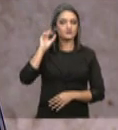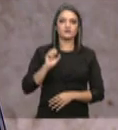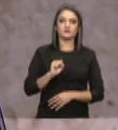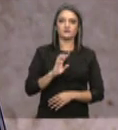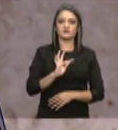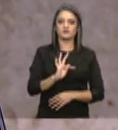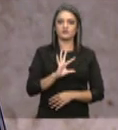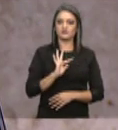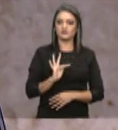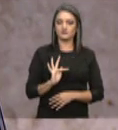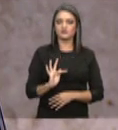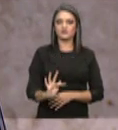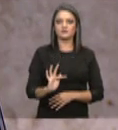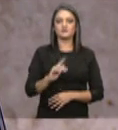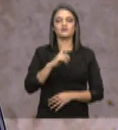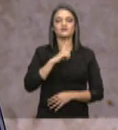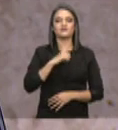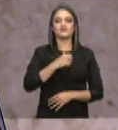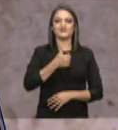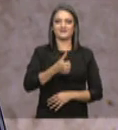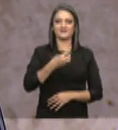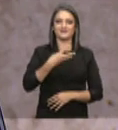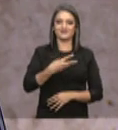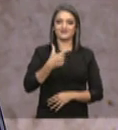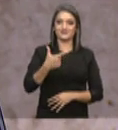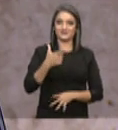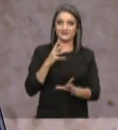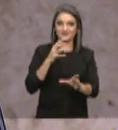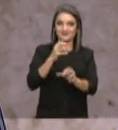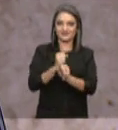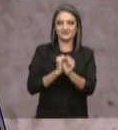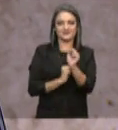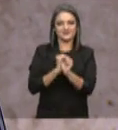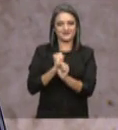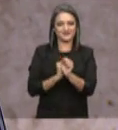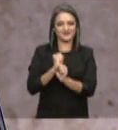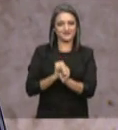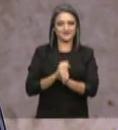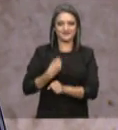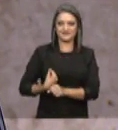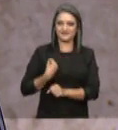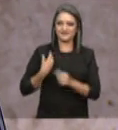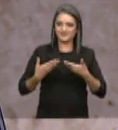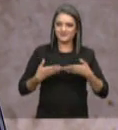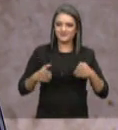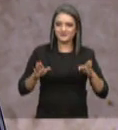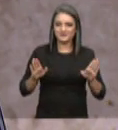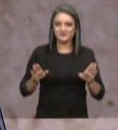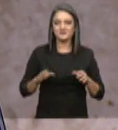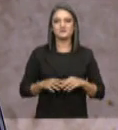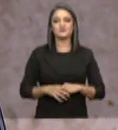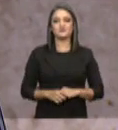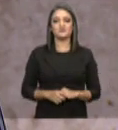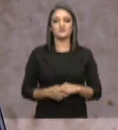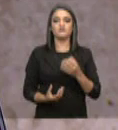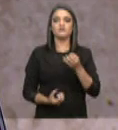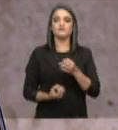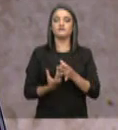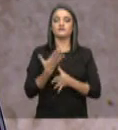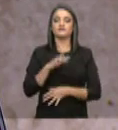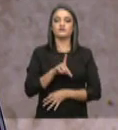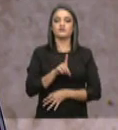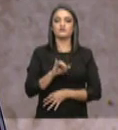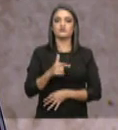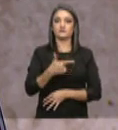Federal completou 132 anos de vida instalado que foi em 28